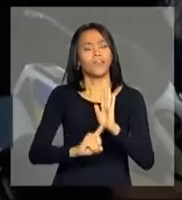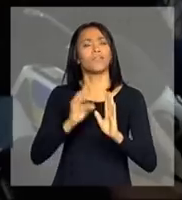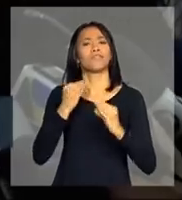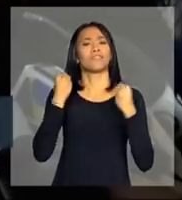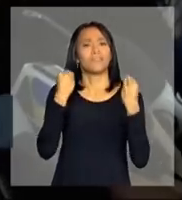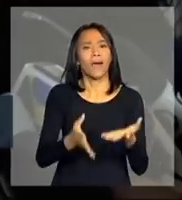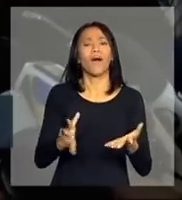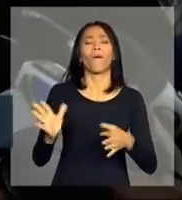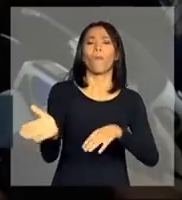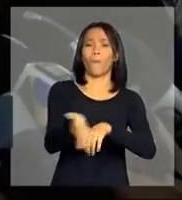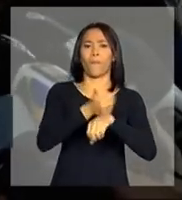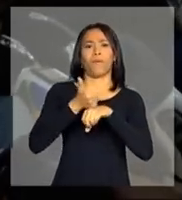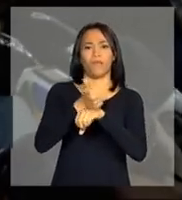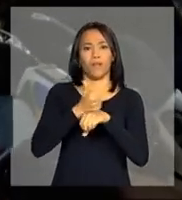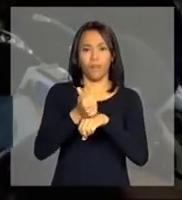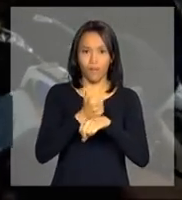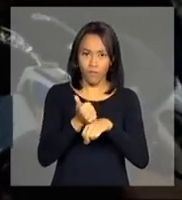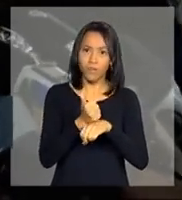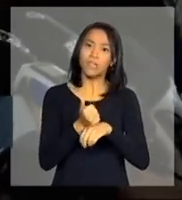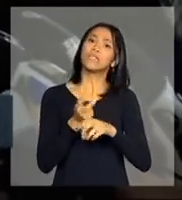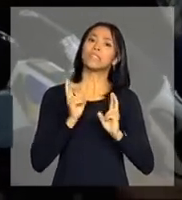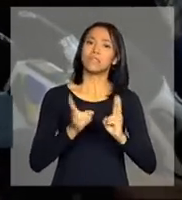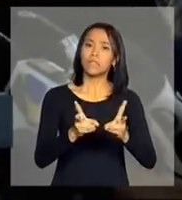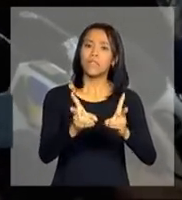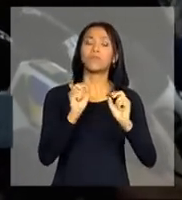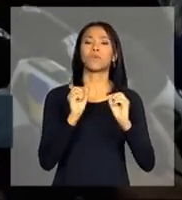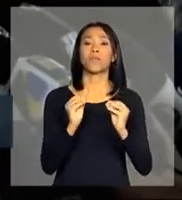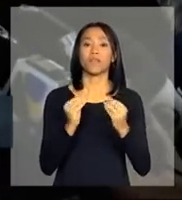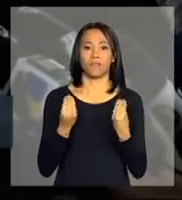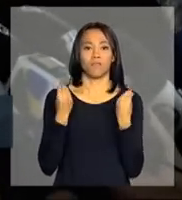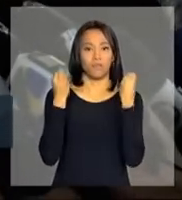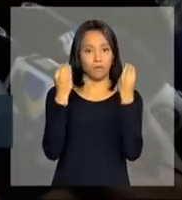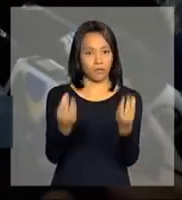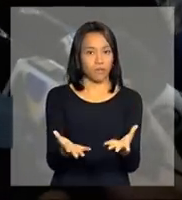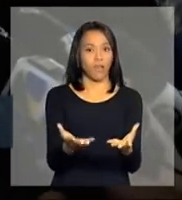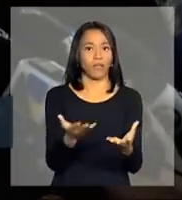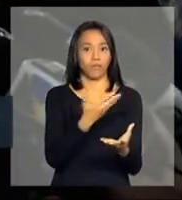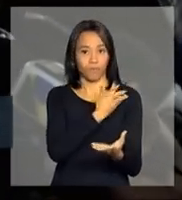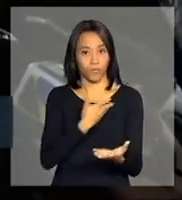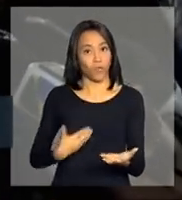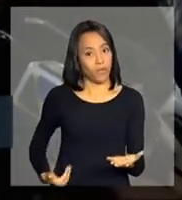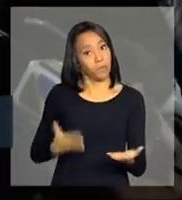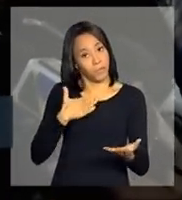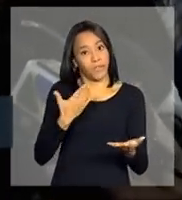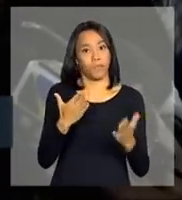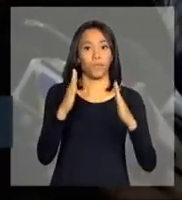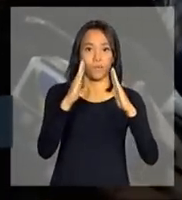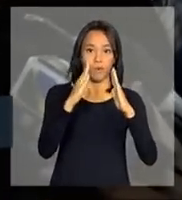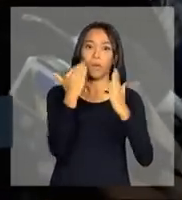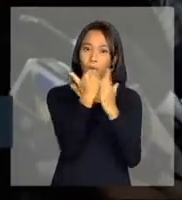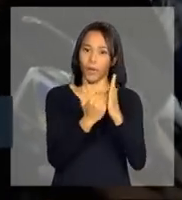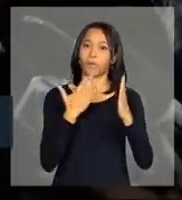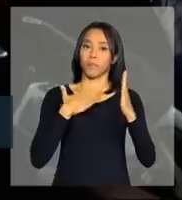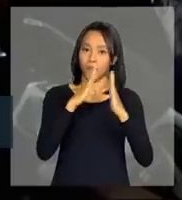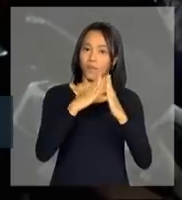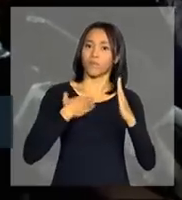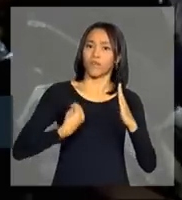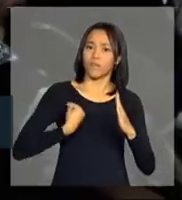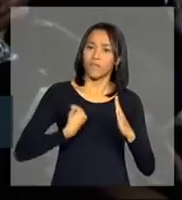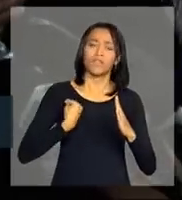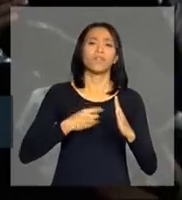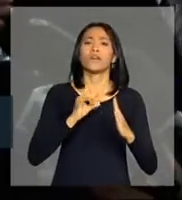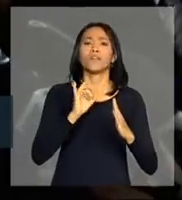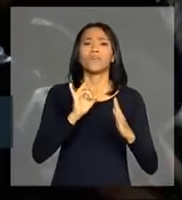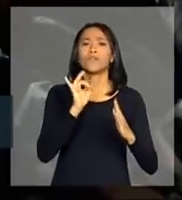melhor possível dentro do que está sendo ofertado e, portanto, no caso do Minha Casa Minha Vida, inclusive, não é